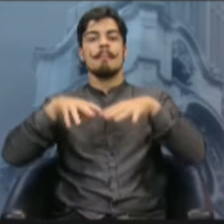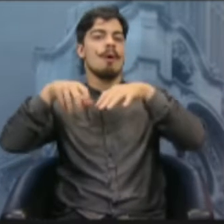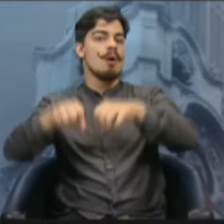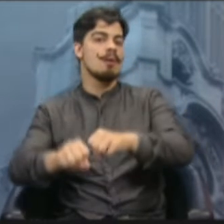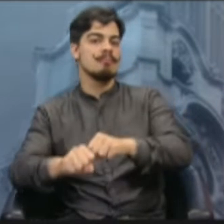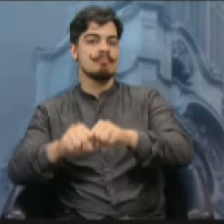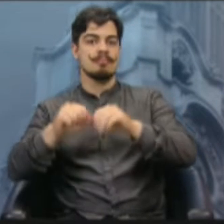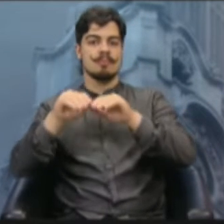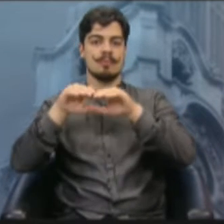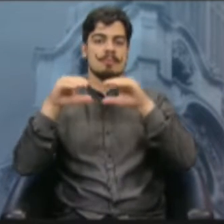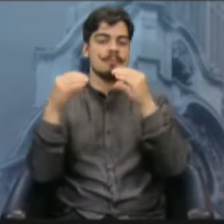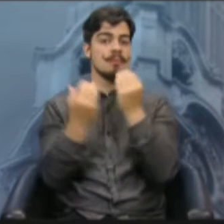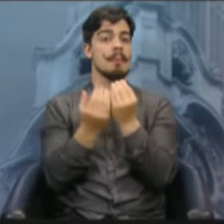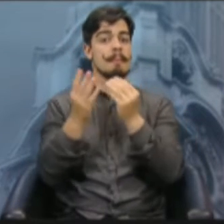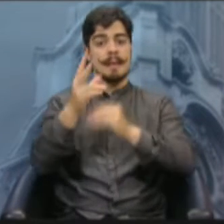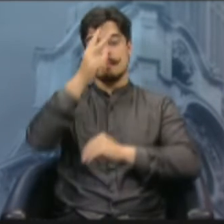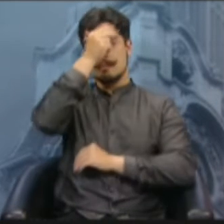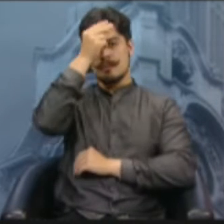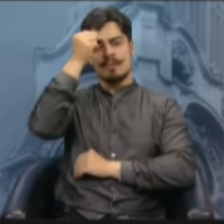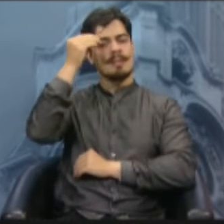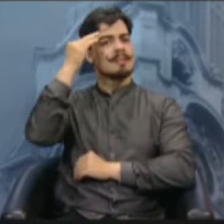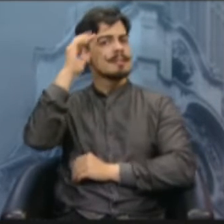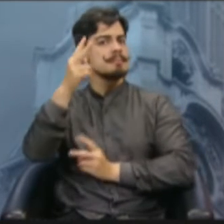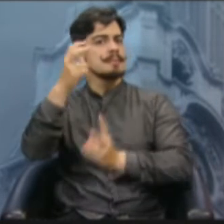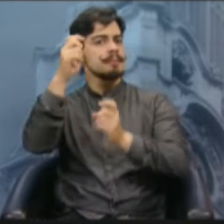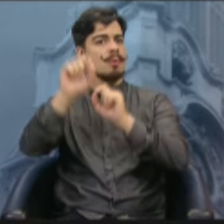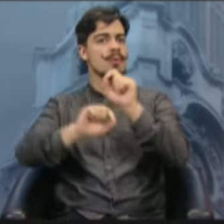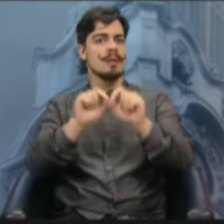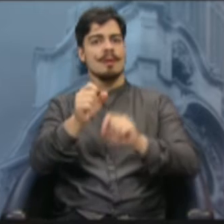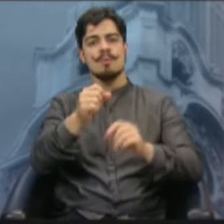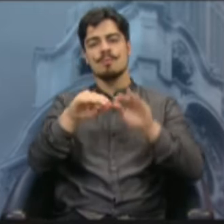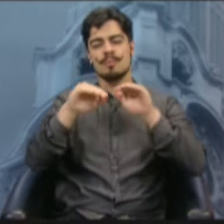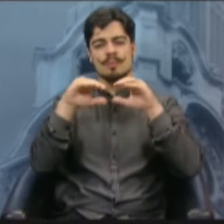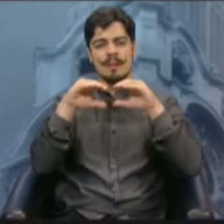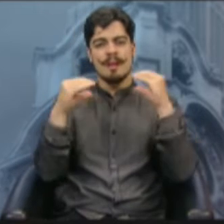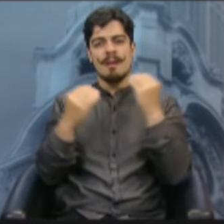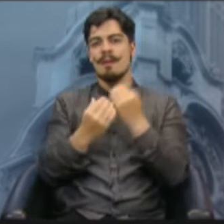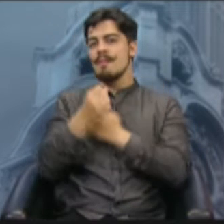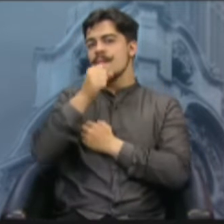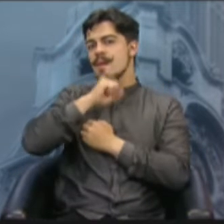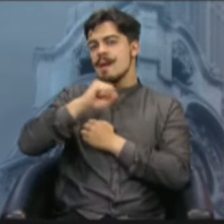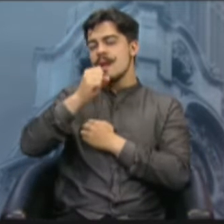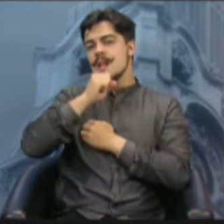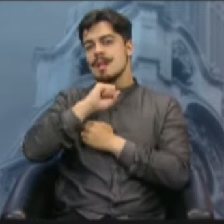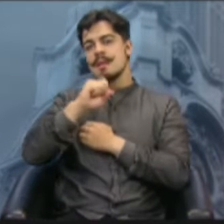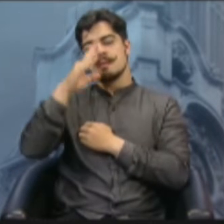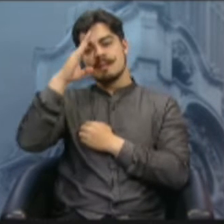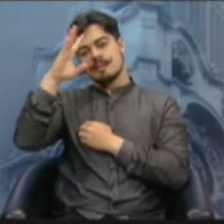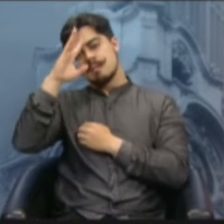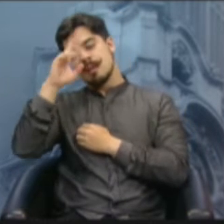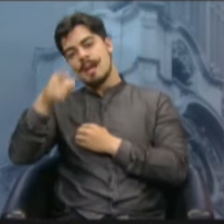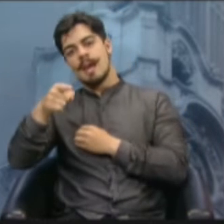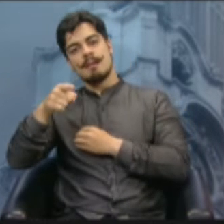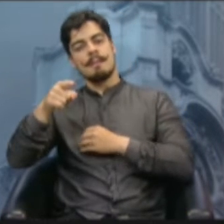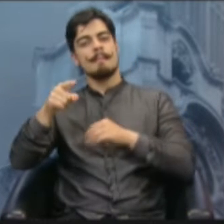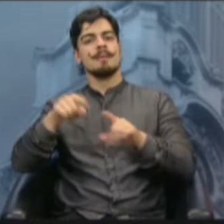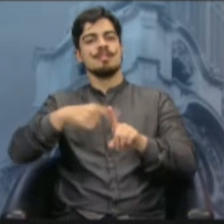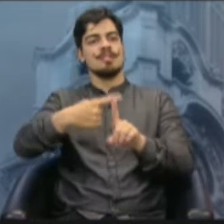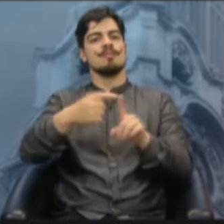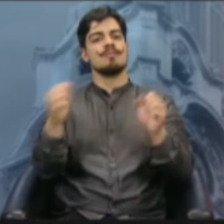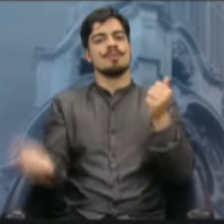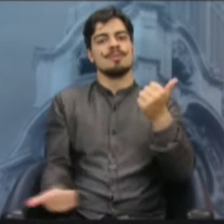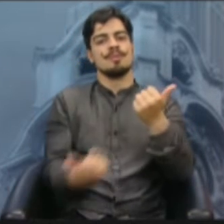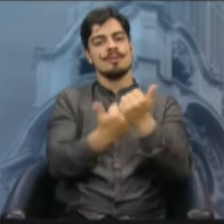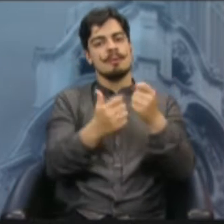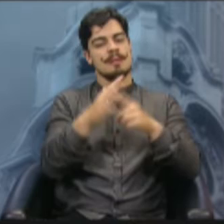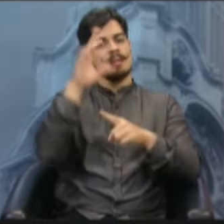visto que a Prefeitura entende que o antigo estádio do Grêmio como um beneficiário indireto, um imóvel beneficiário indireto da Lei Complementar